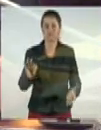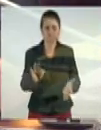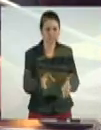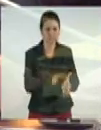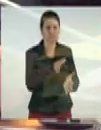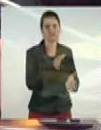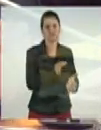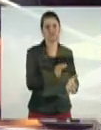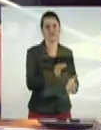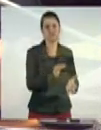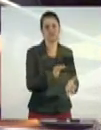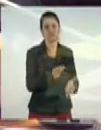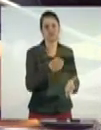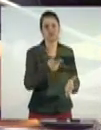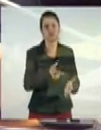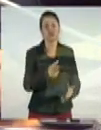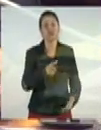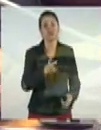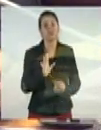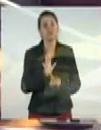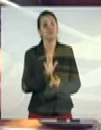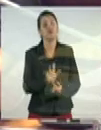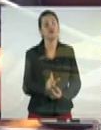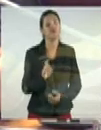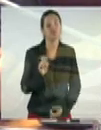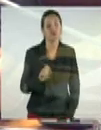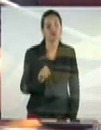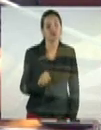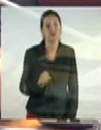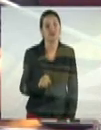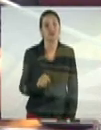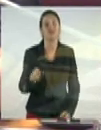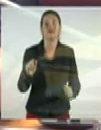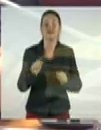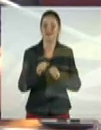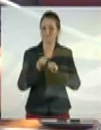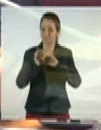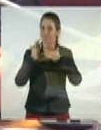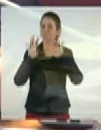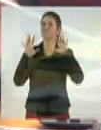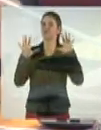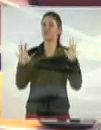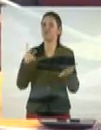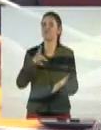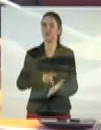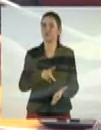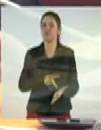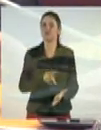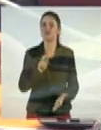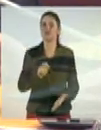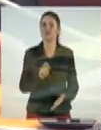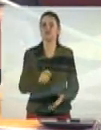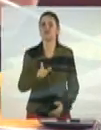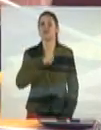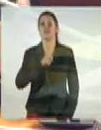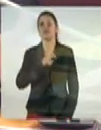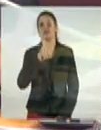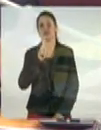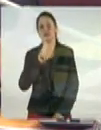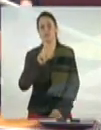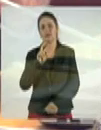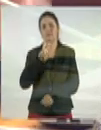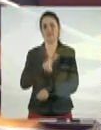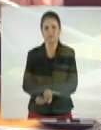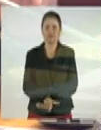ao há uma demonstração Clara inequívoca que a vaga existe que o poder